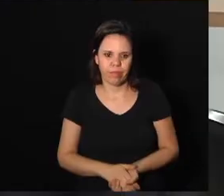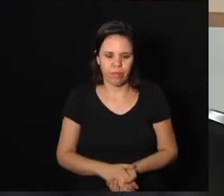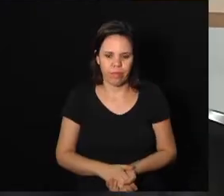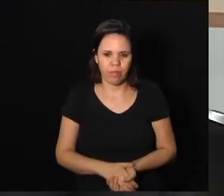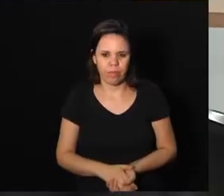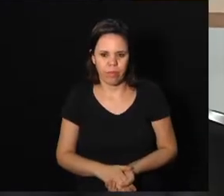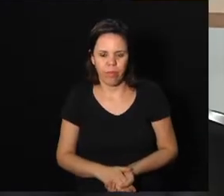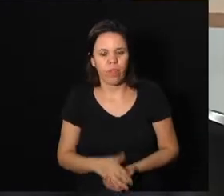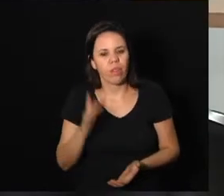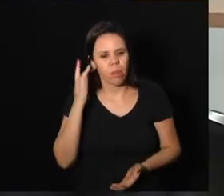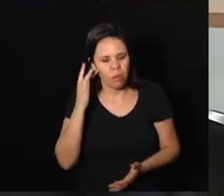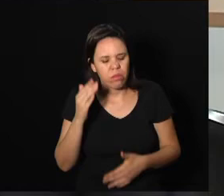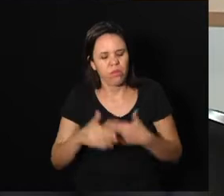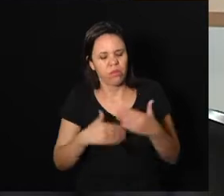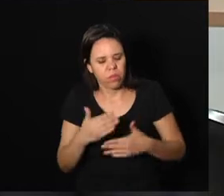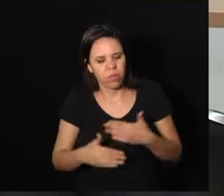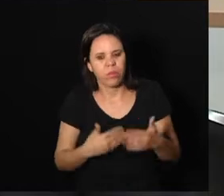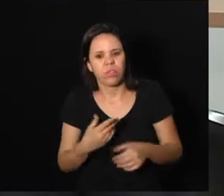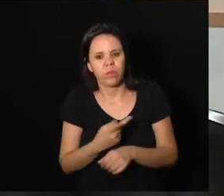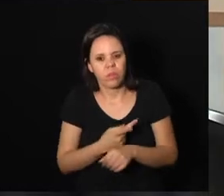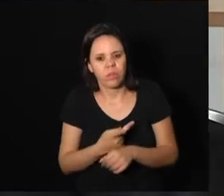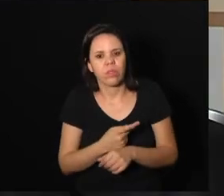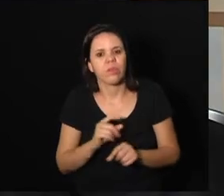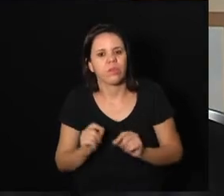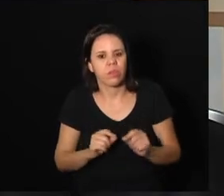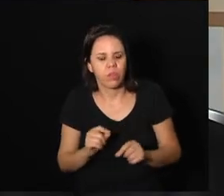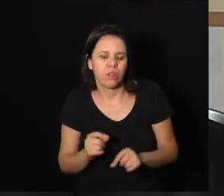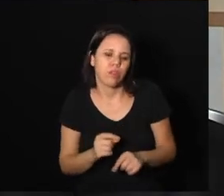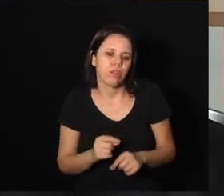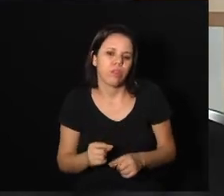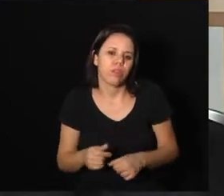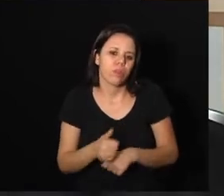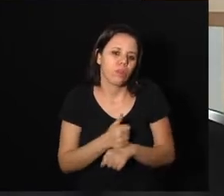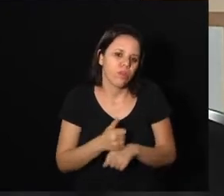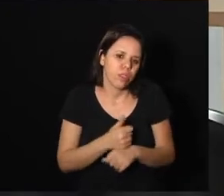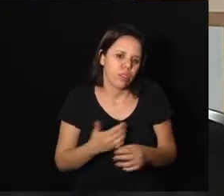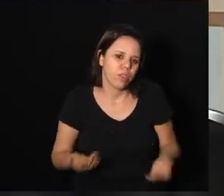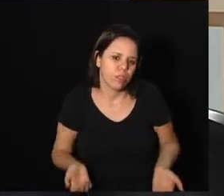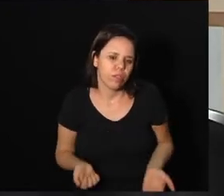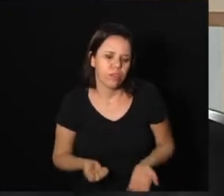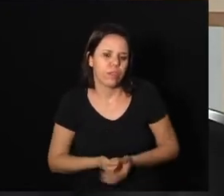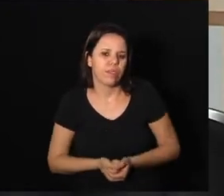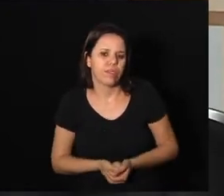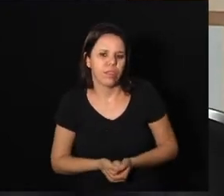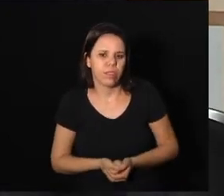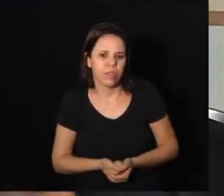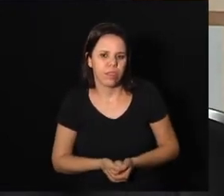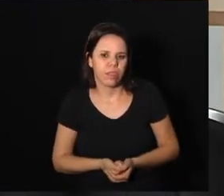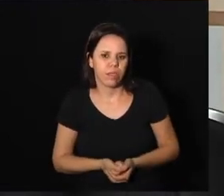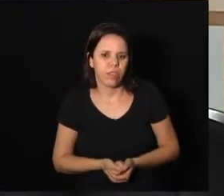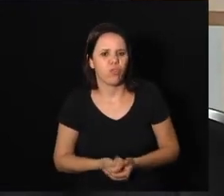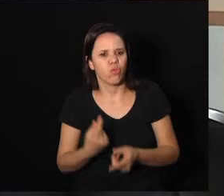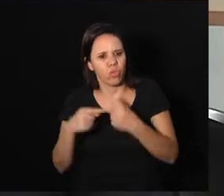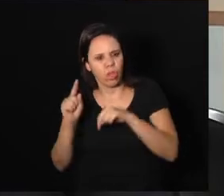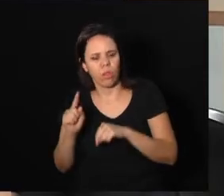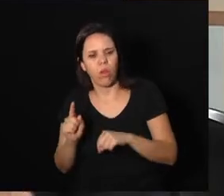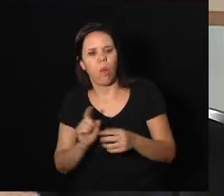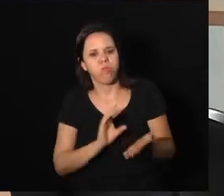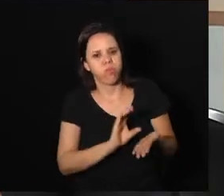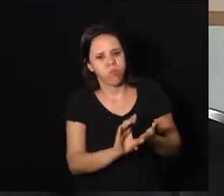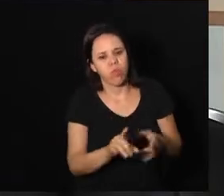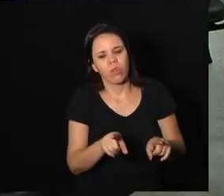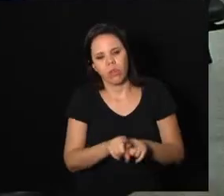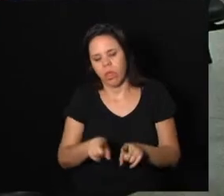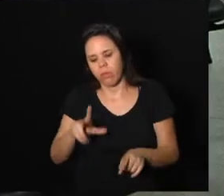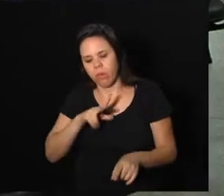desequilibrada. Eu acho que a tendência cada vez mais é buscar profissões que você alie tanto o sucesso financeiro como o